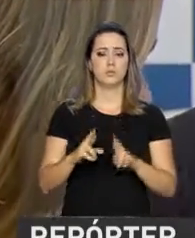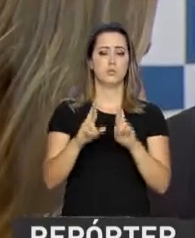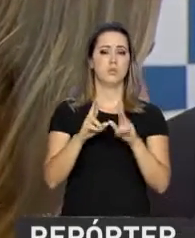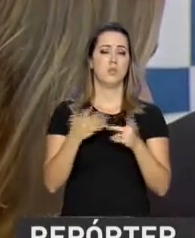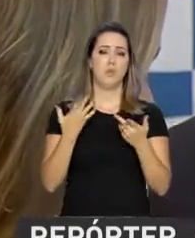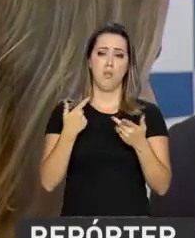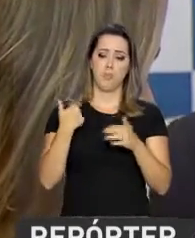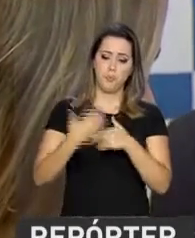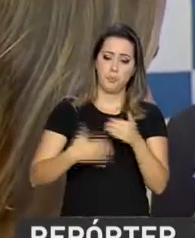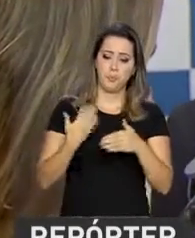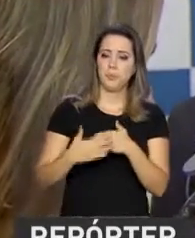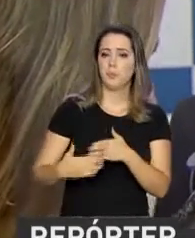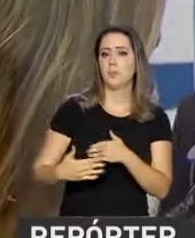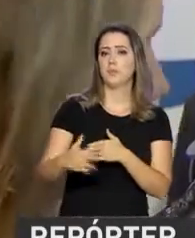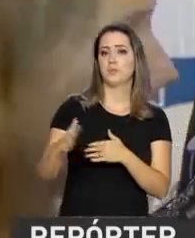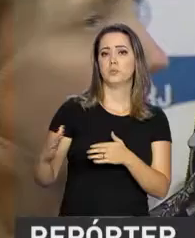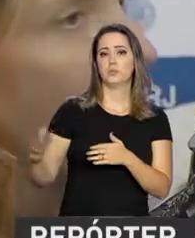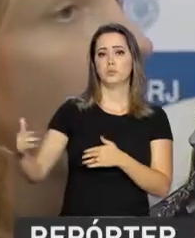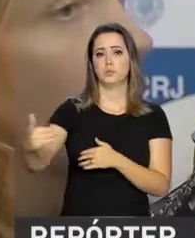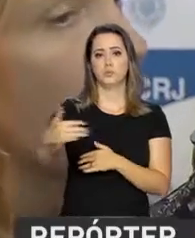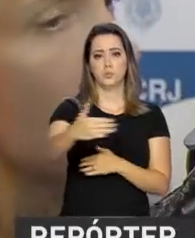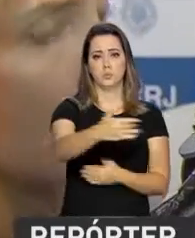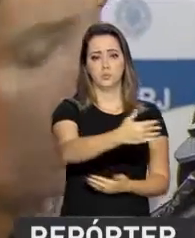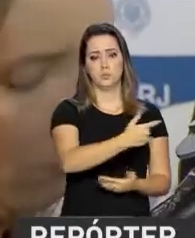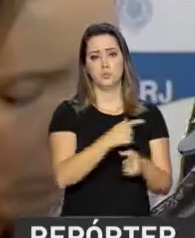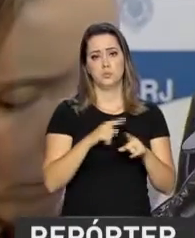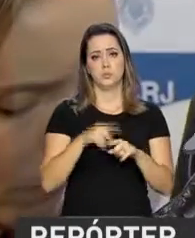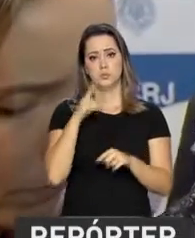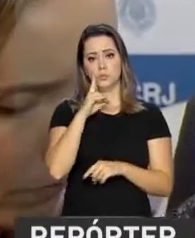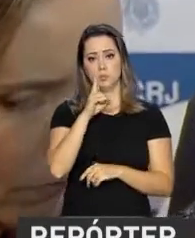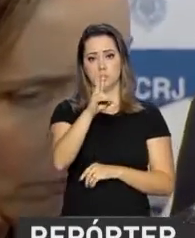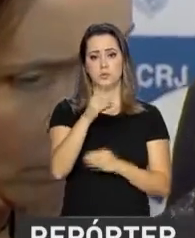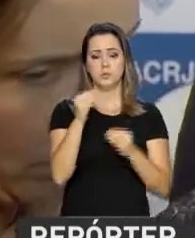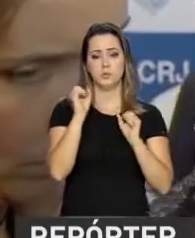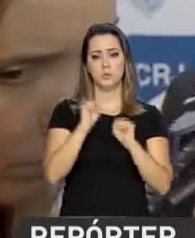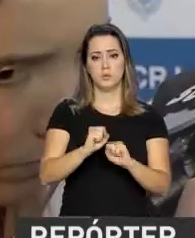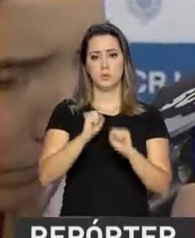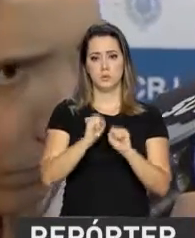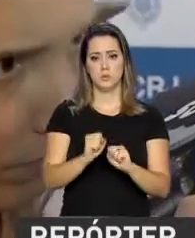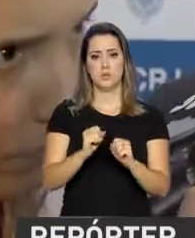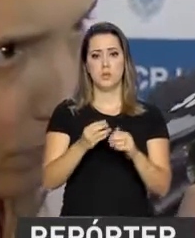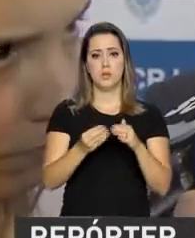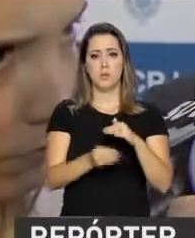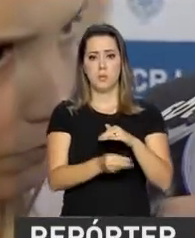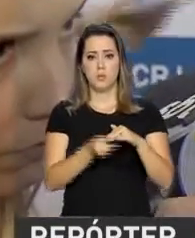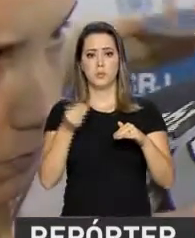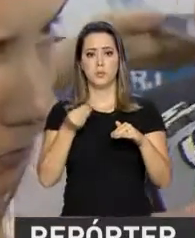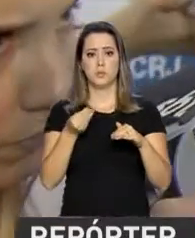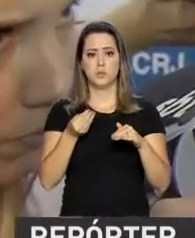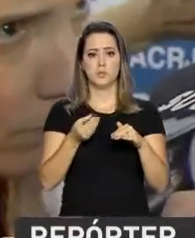aguardar a evolução da arrecadação para ver se é possível o desbloqueio